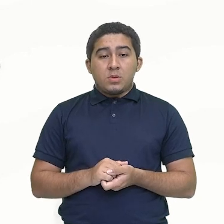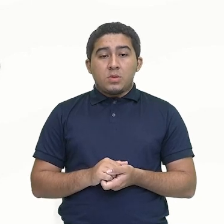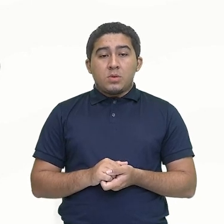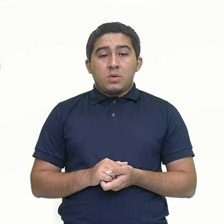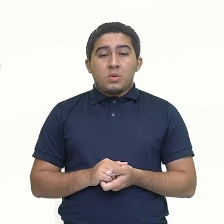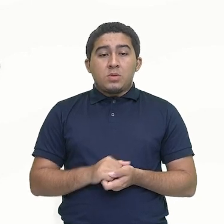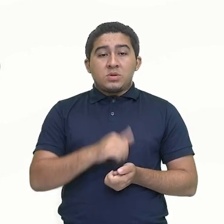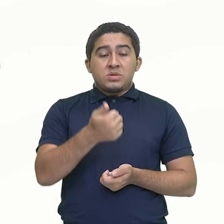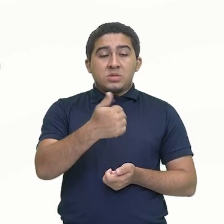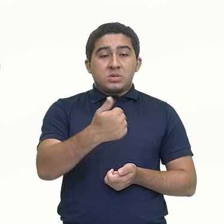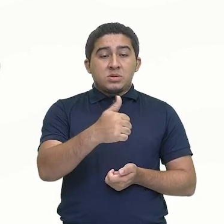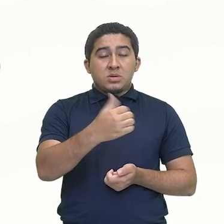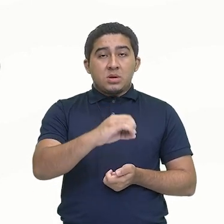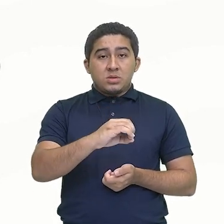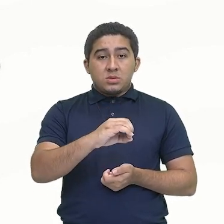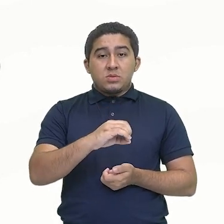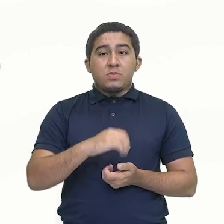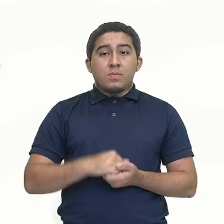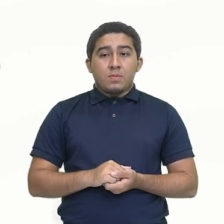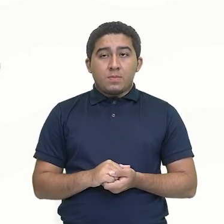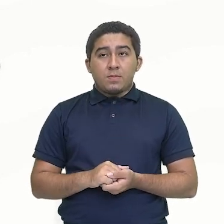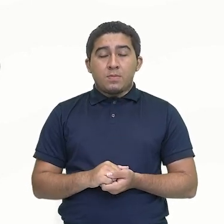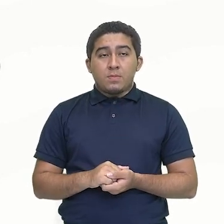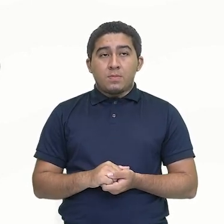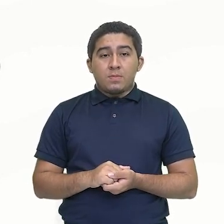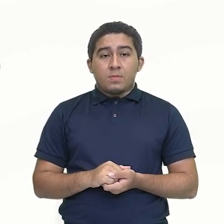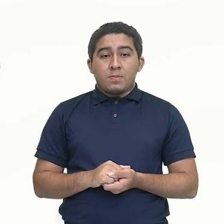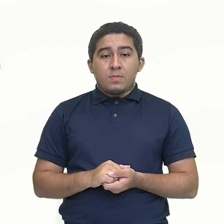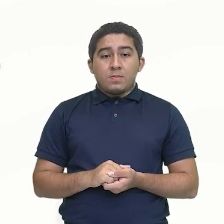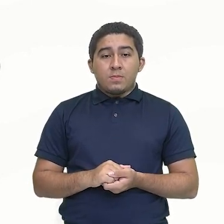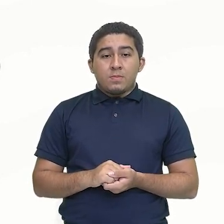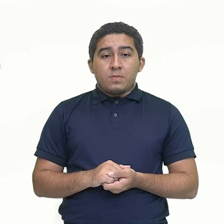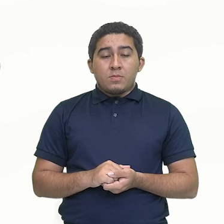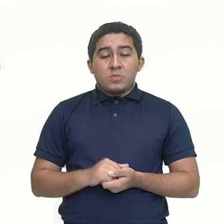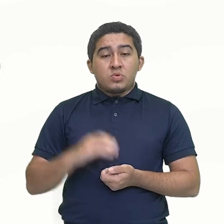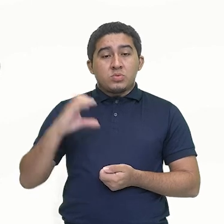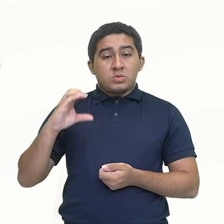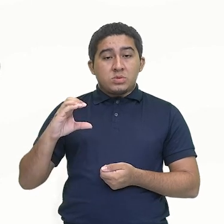é 110. E o c